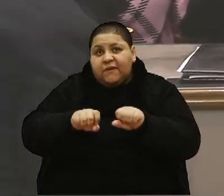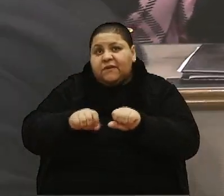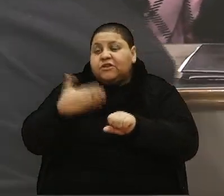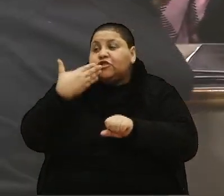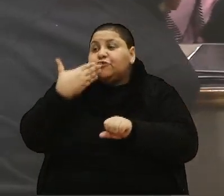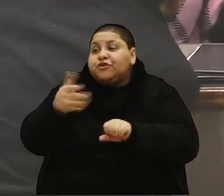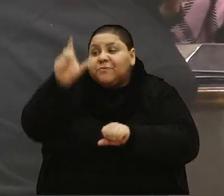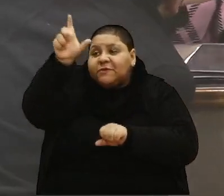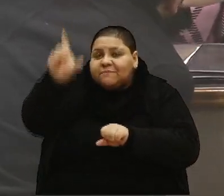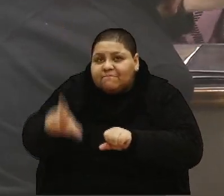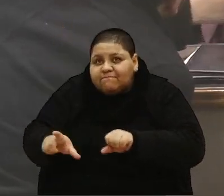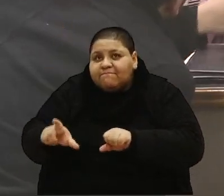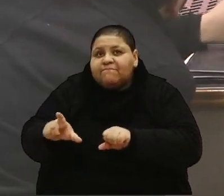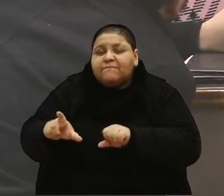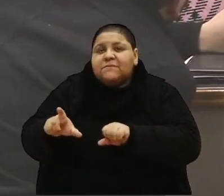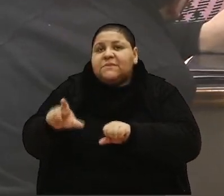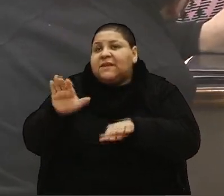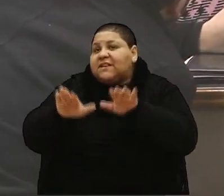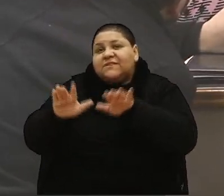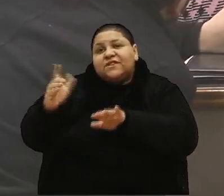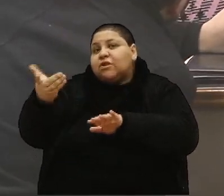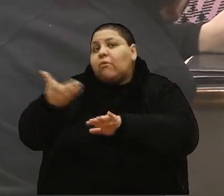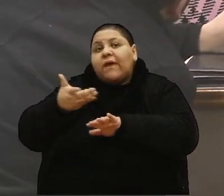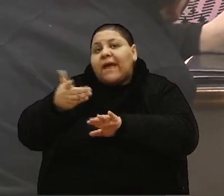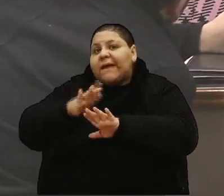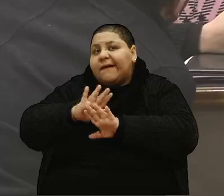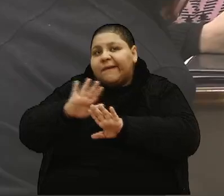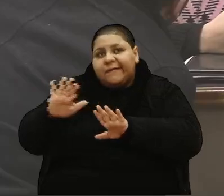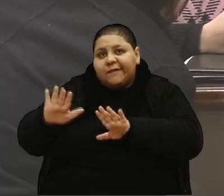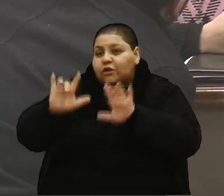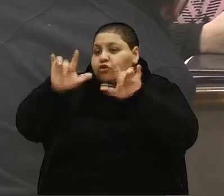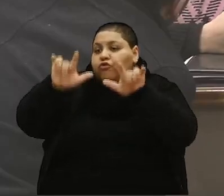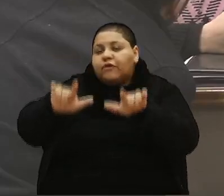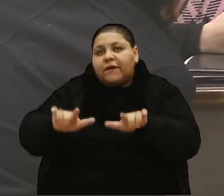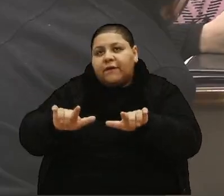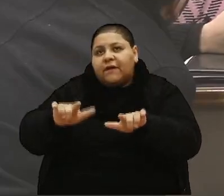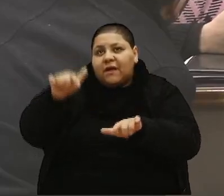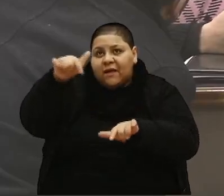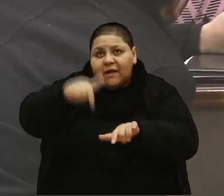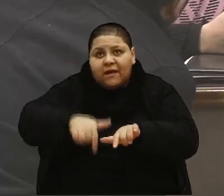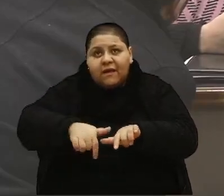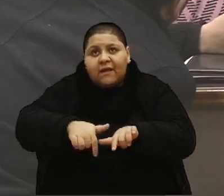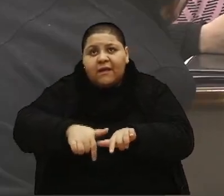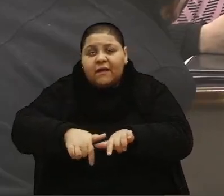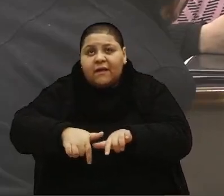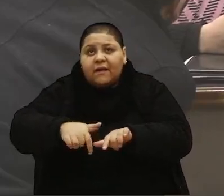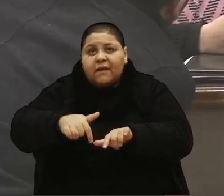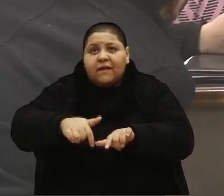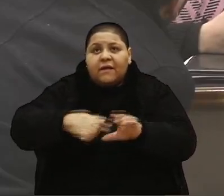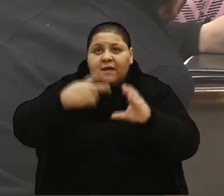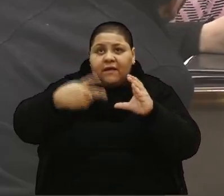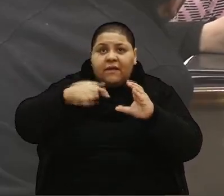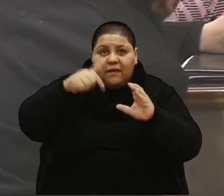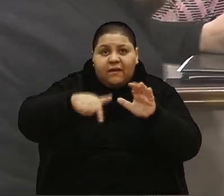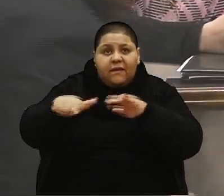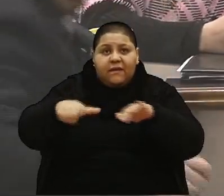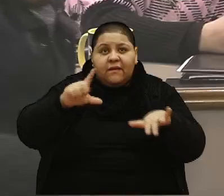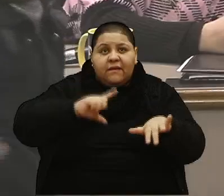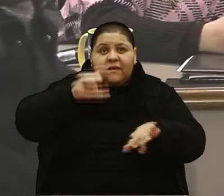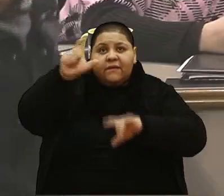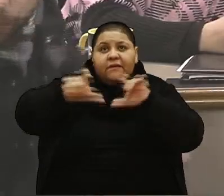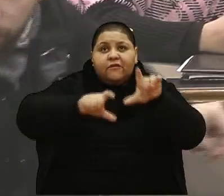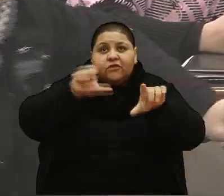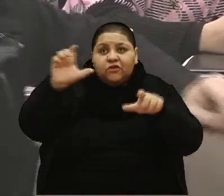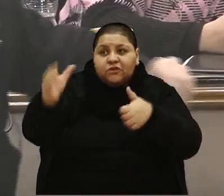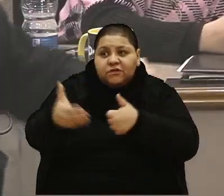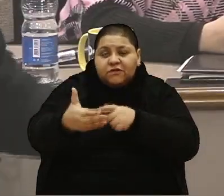dessas pessoas que, por vezes, não querem ficar em espaço. Inclusive, aqui mesmo no nosso espaço da Câmara, essa semana nós tínhamos pessoas que foram